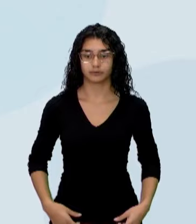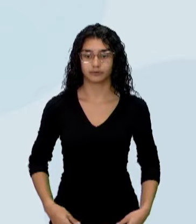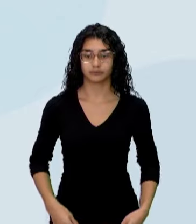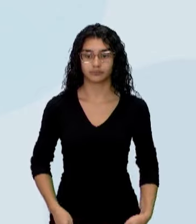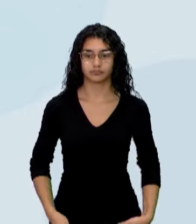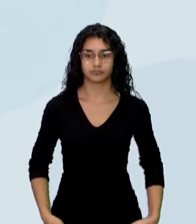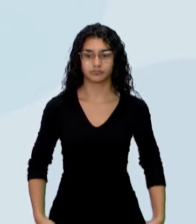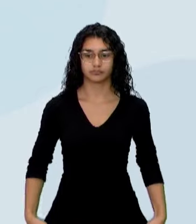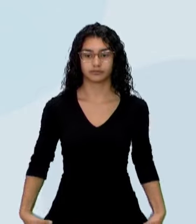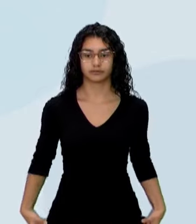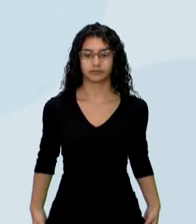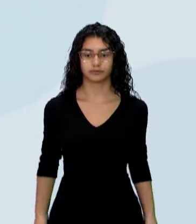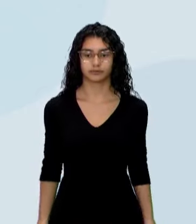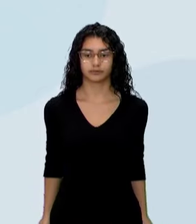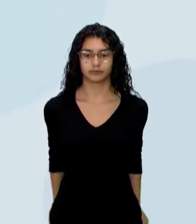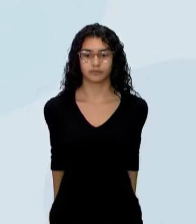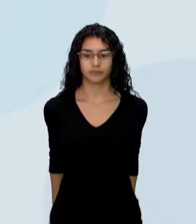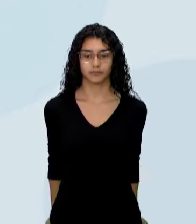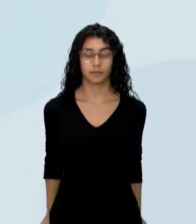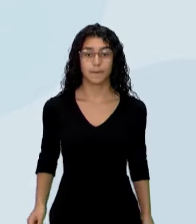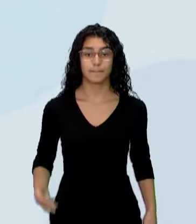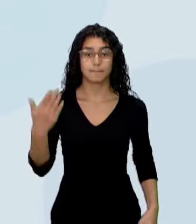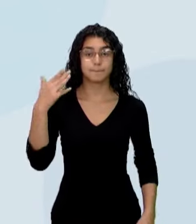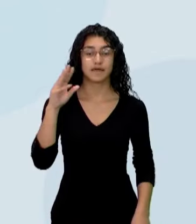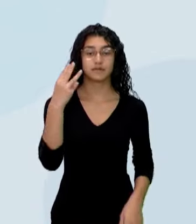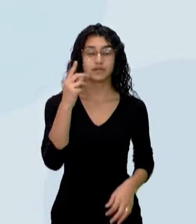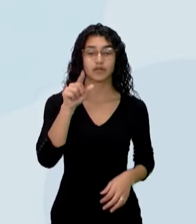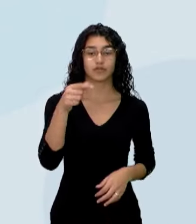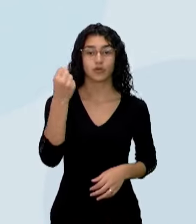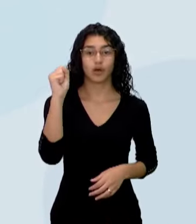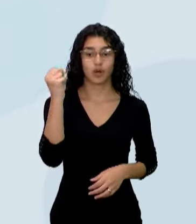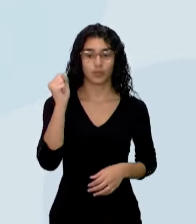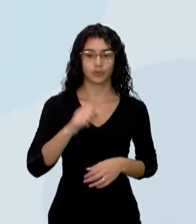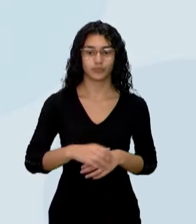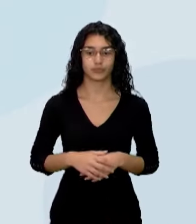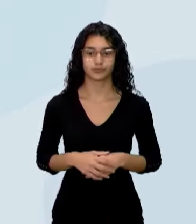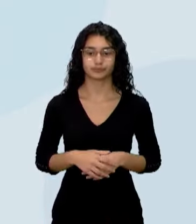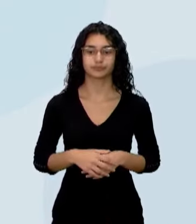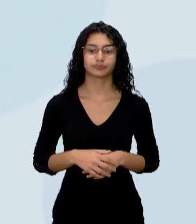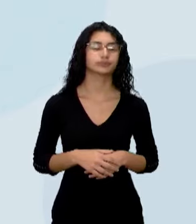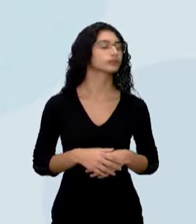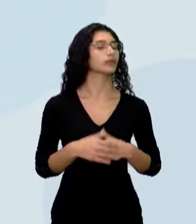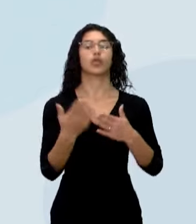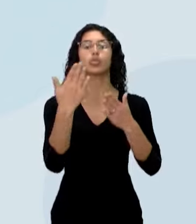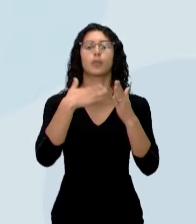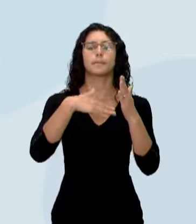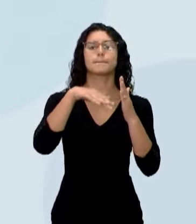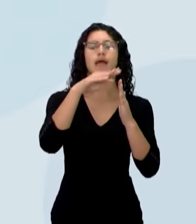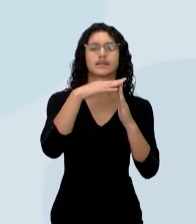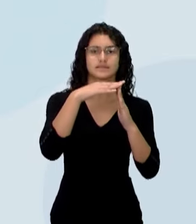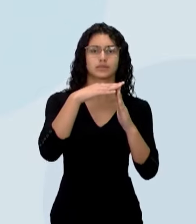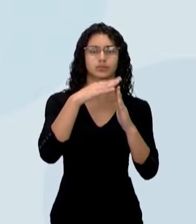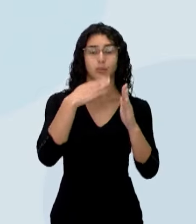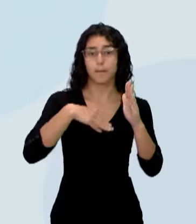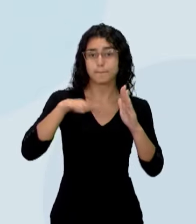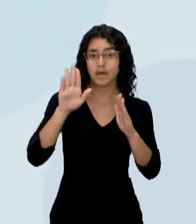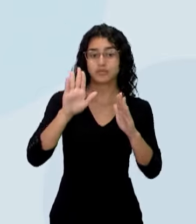é 3,8 toneladas, né? Então, vamos lá. No máximo,